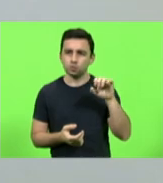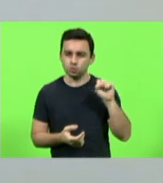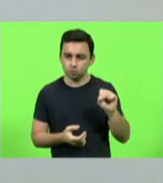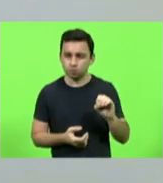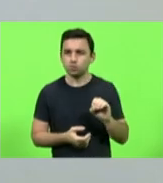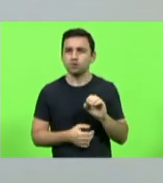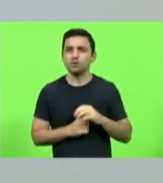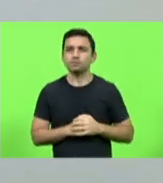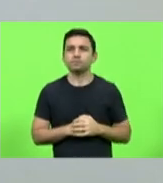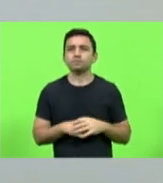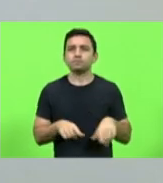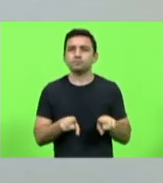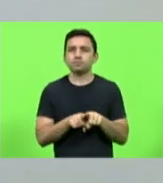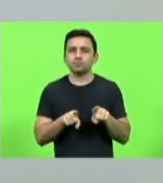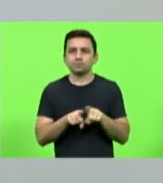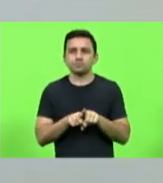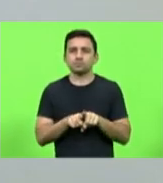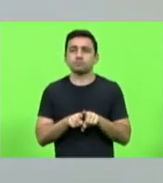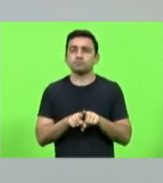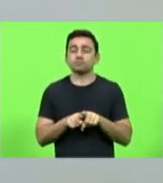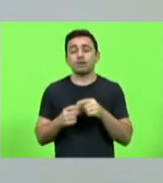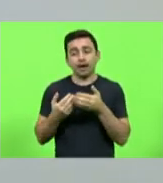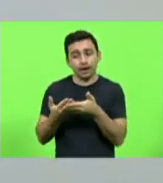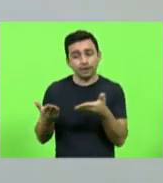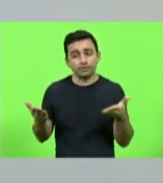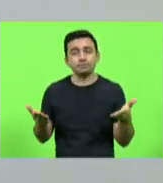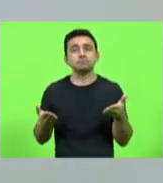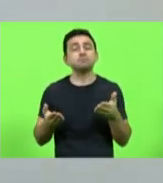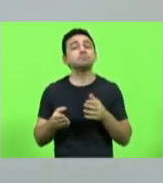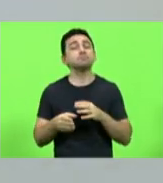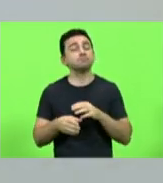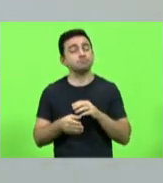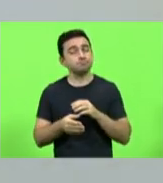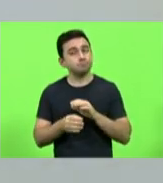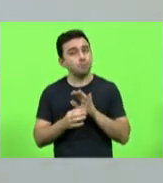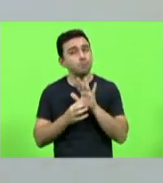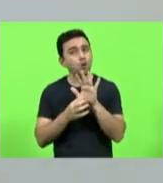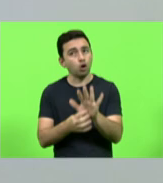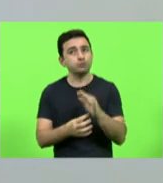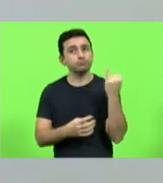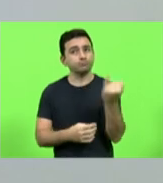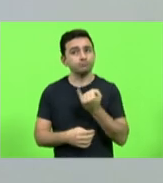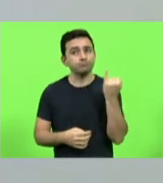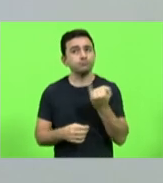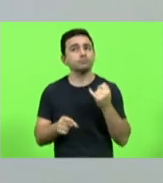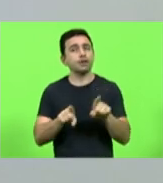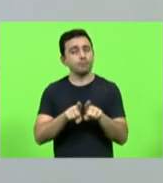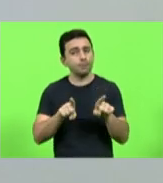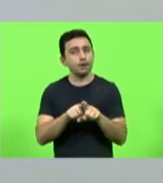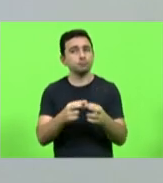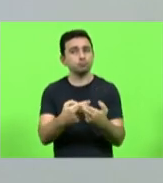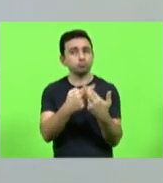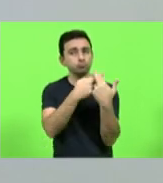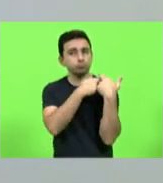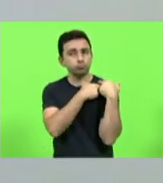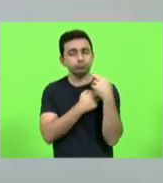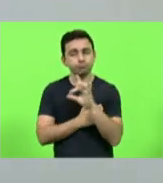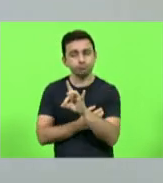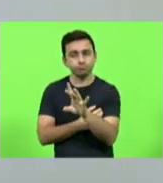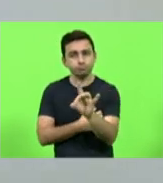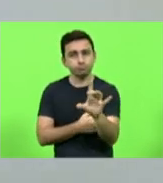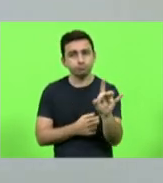trabalho, subsídios que indicam a importância e a atribuição, né, as atribuições,